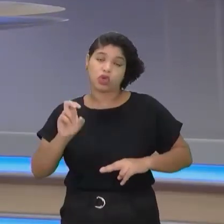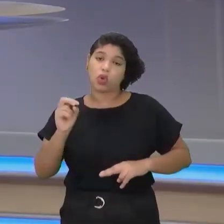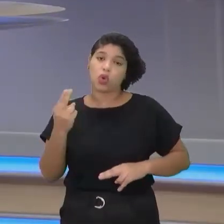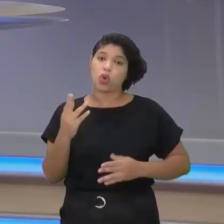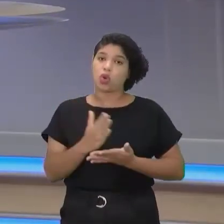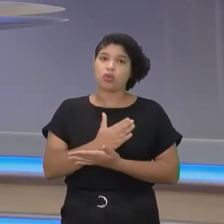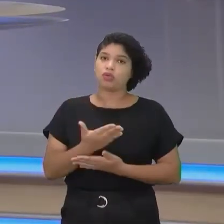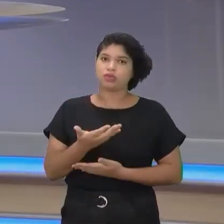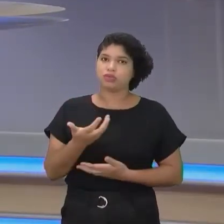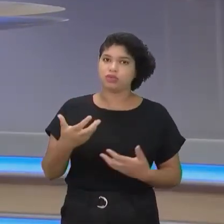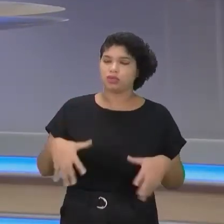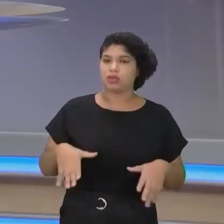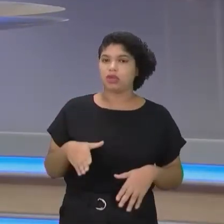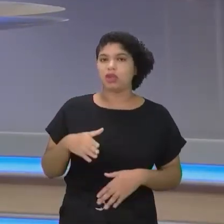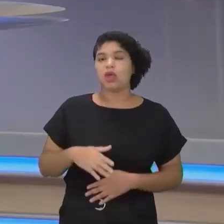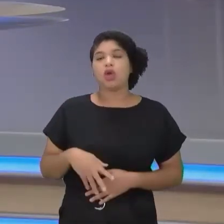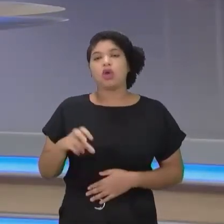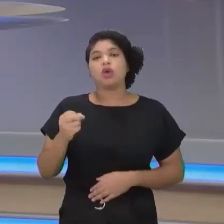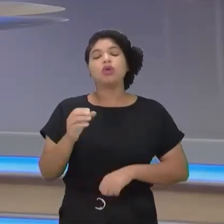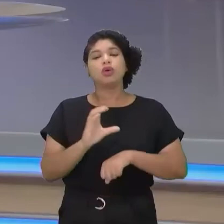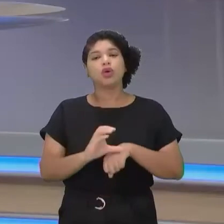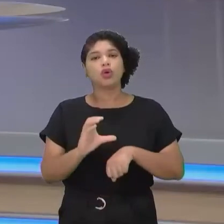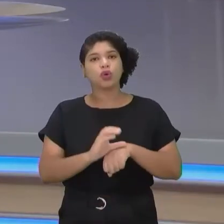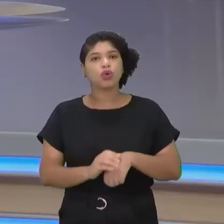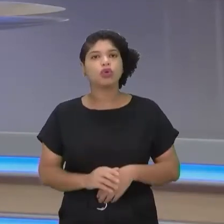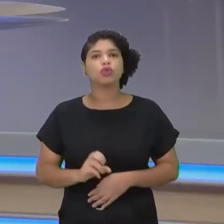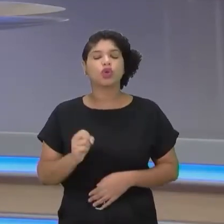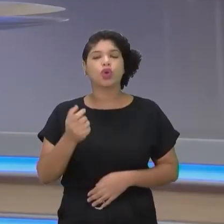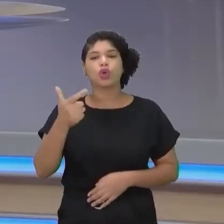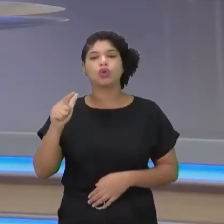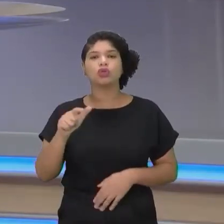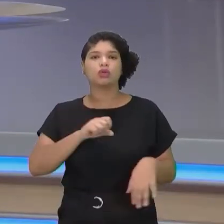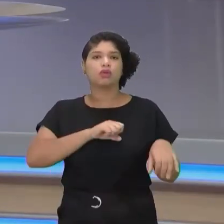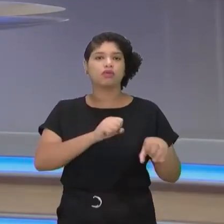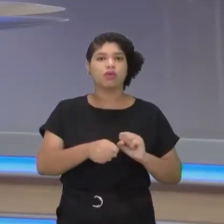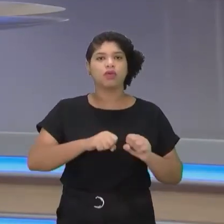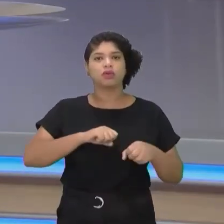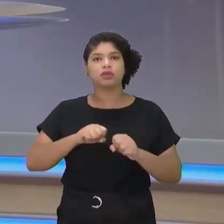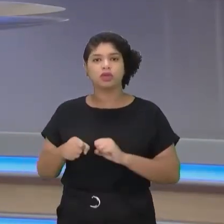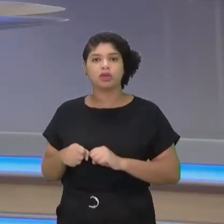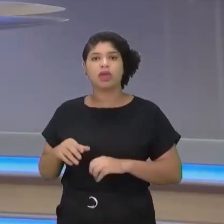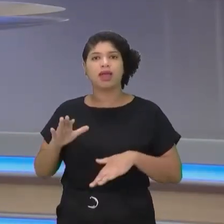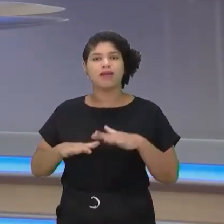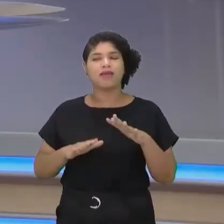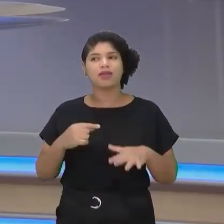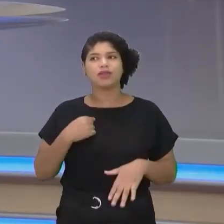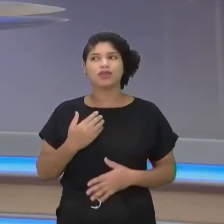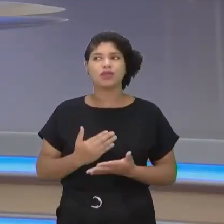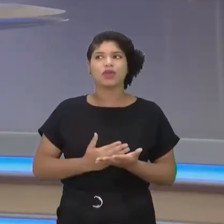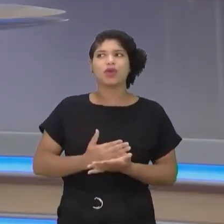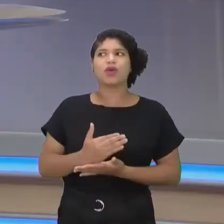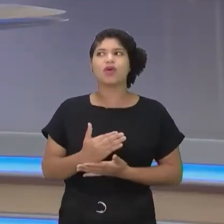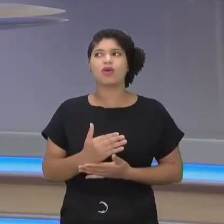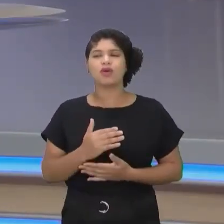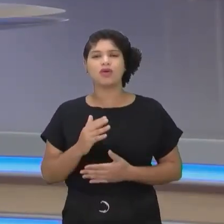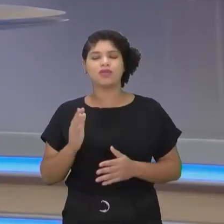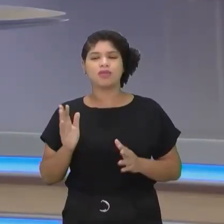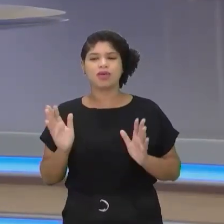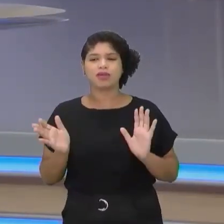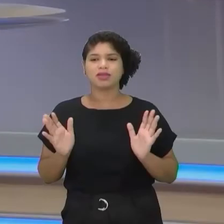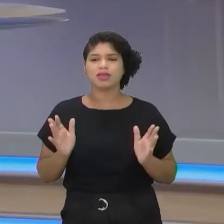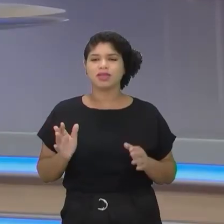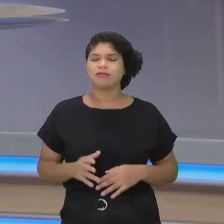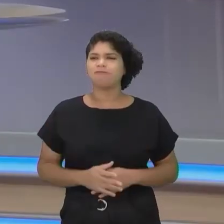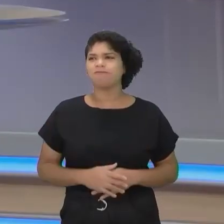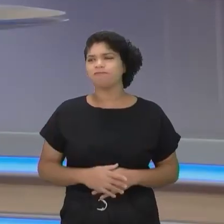uma obrigação. Você vai fazer um curso, se especializar em outra coisa, e muitas vezes a gente já começa ali não, mas